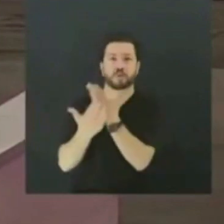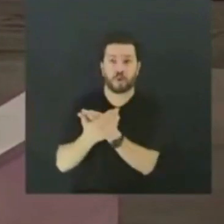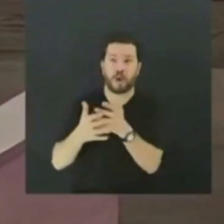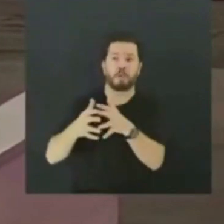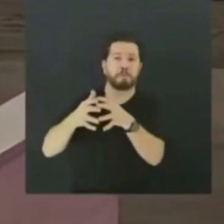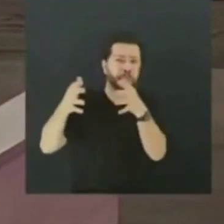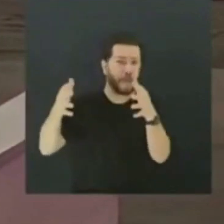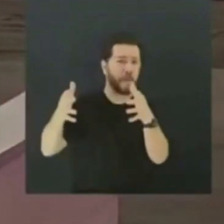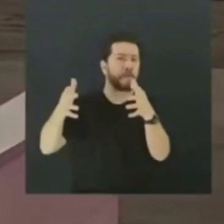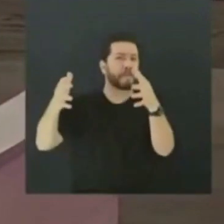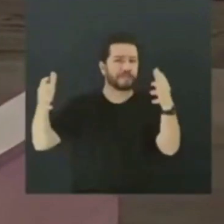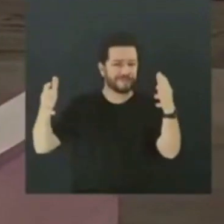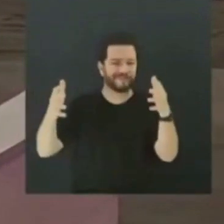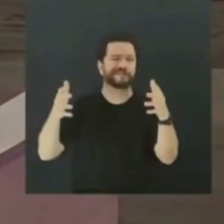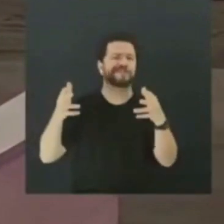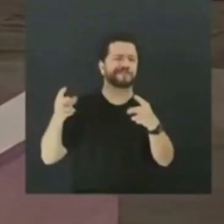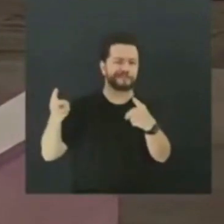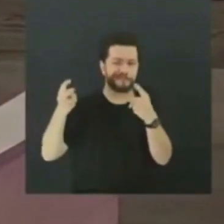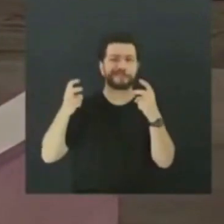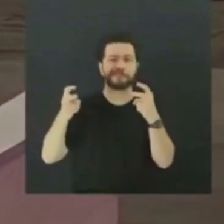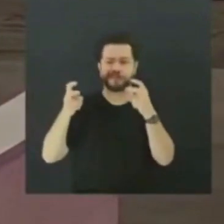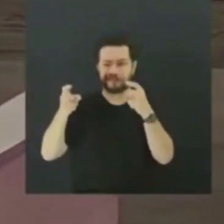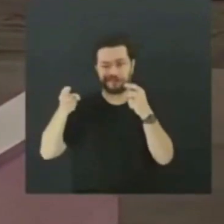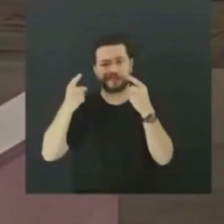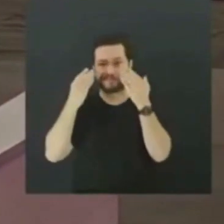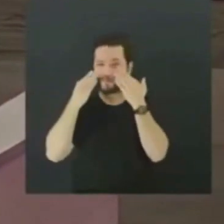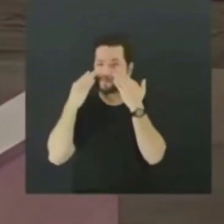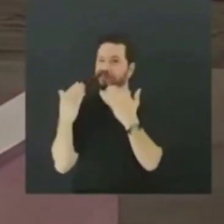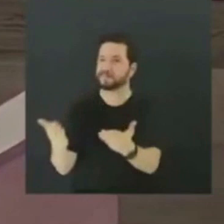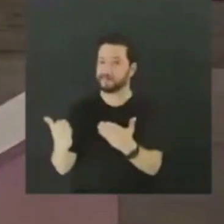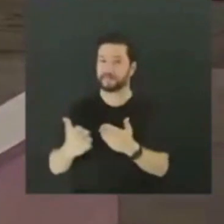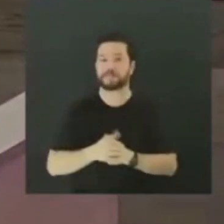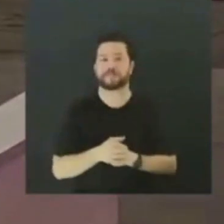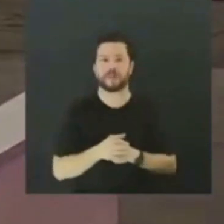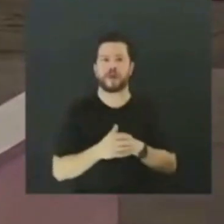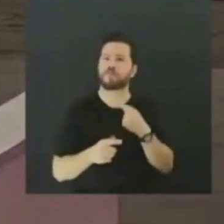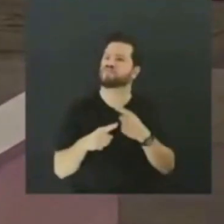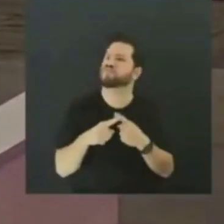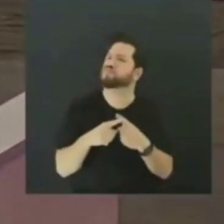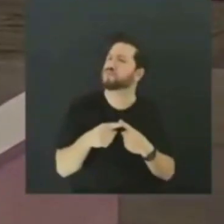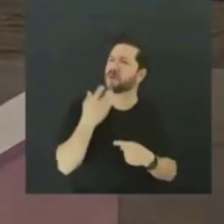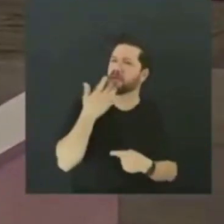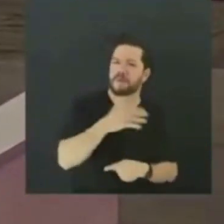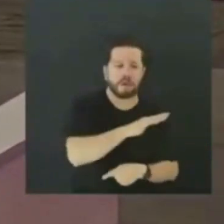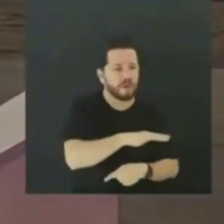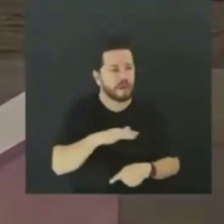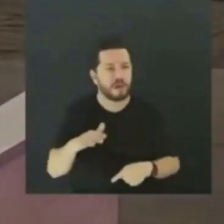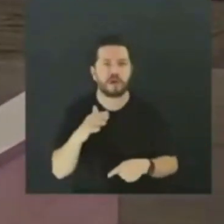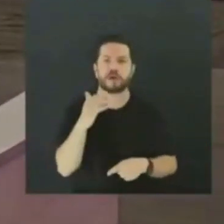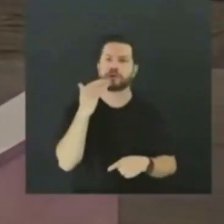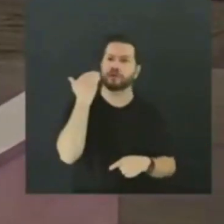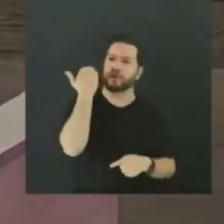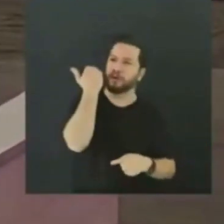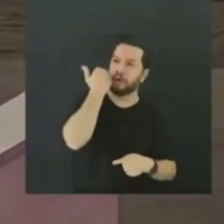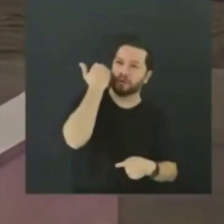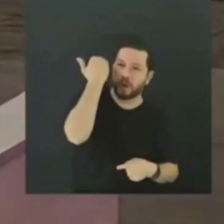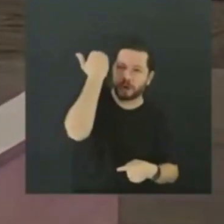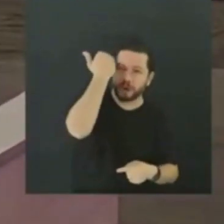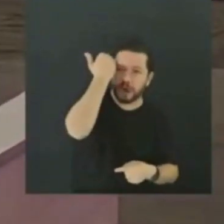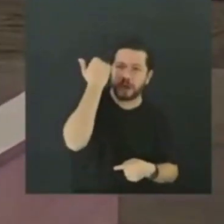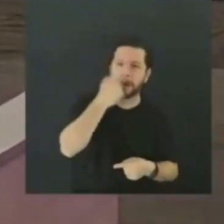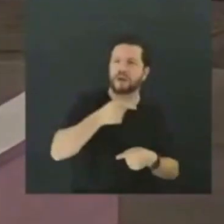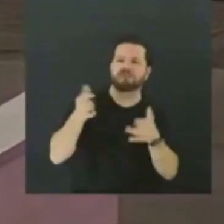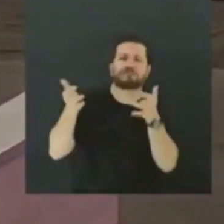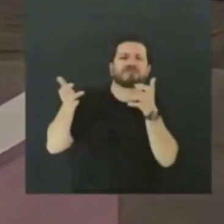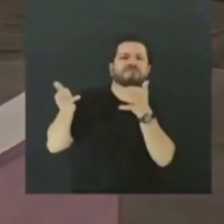se entender que sim eu passo para o conselho de ética eu tenho até segunda-feira para fazer isso nós estamos então analisando para verificar se realmente